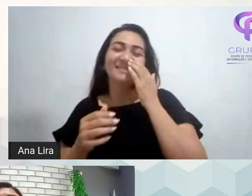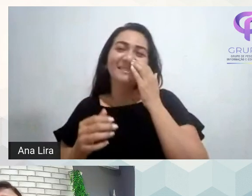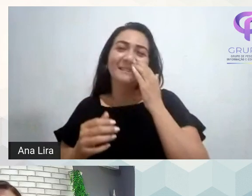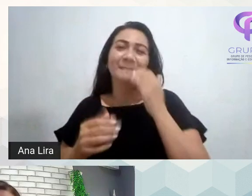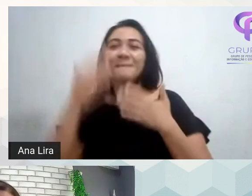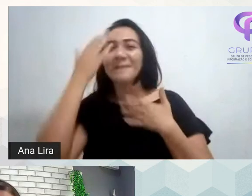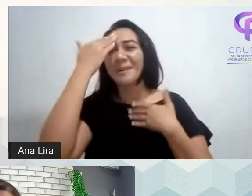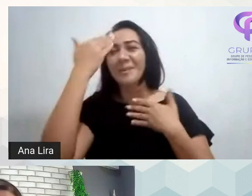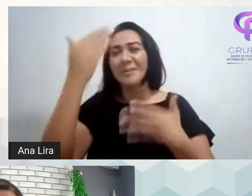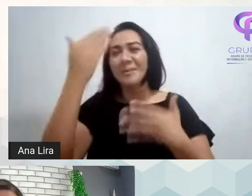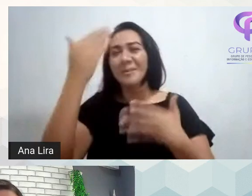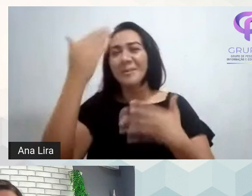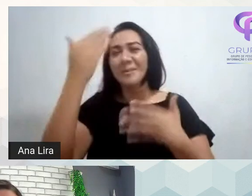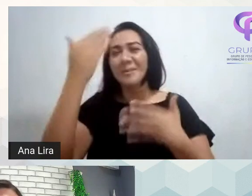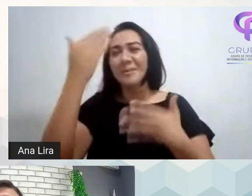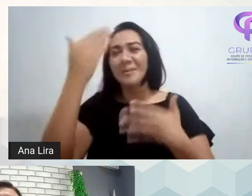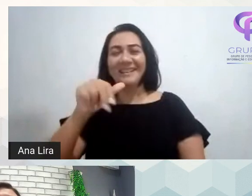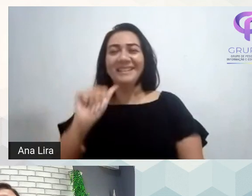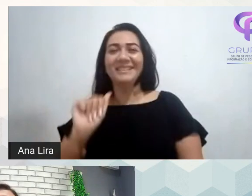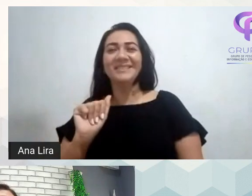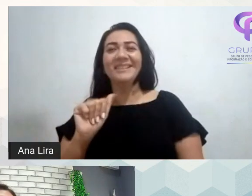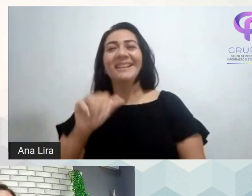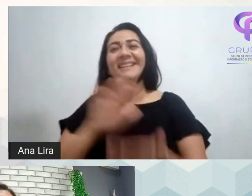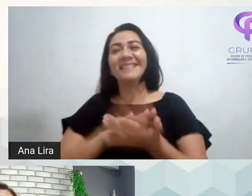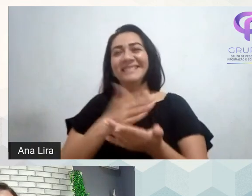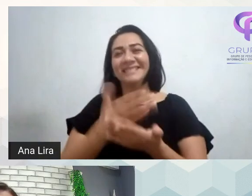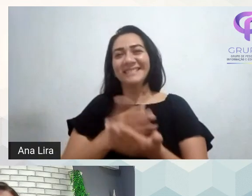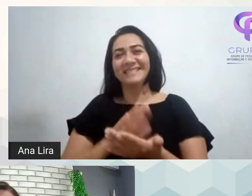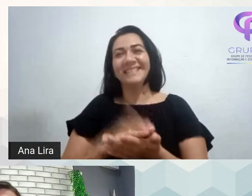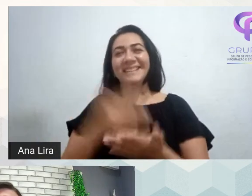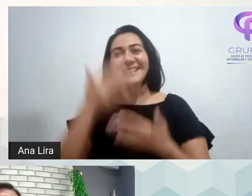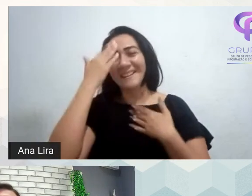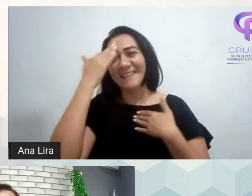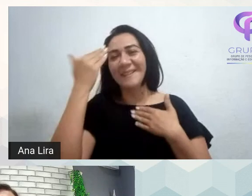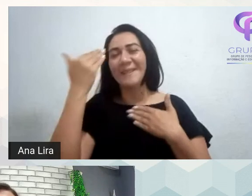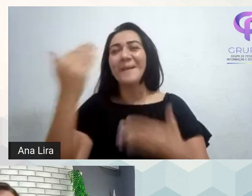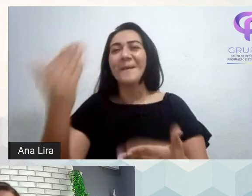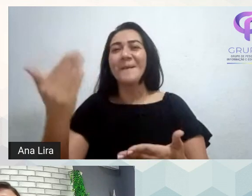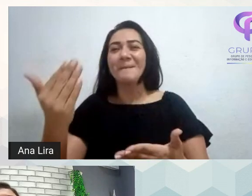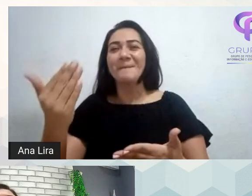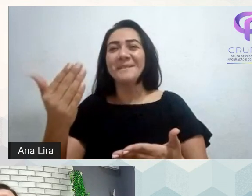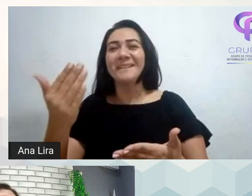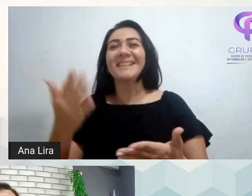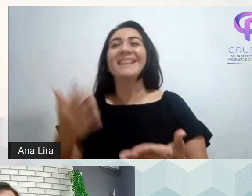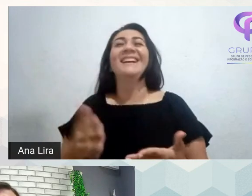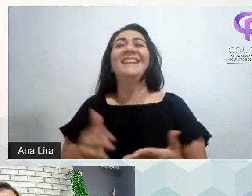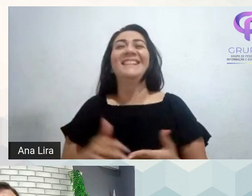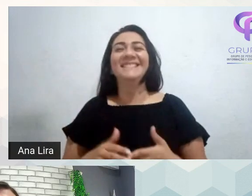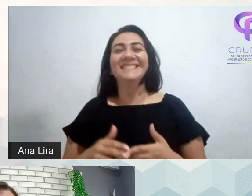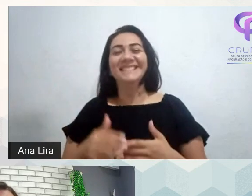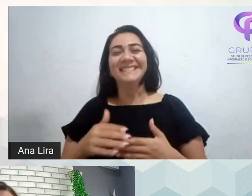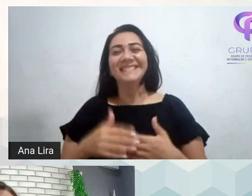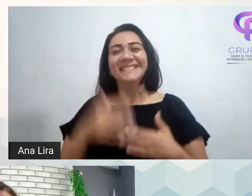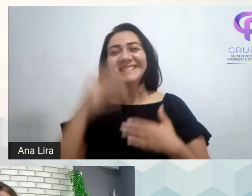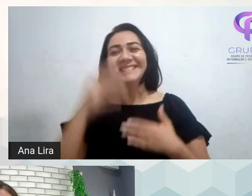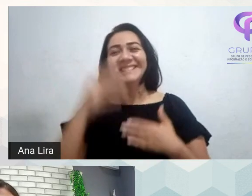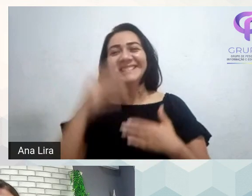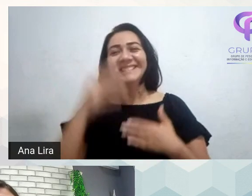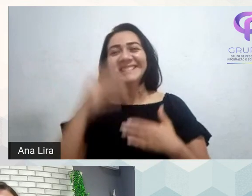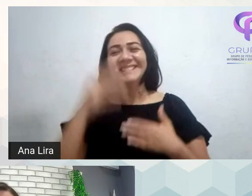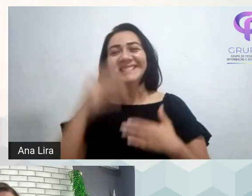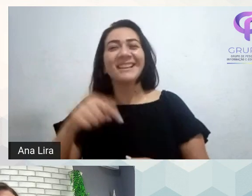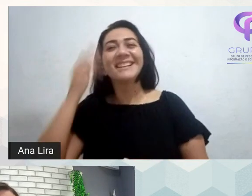por mais um dia conosco, pelo seu empenho, por estar aqui. A gente sabe que é penoso